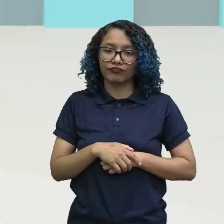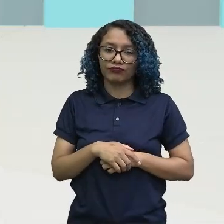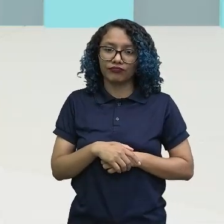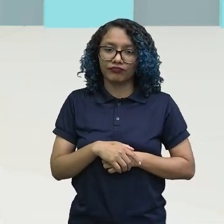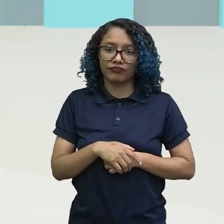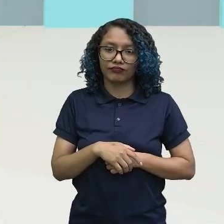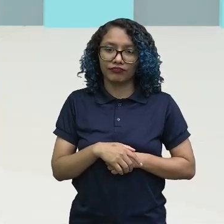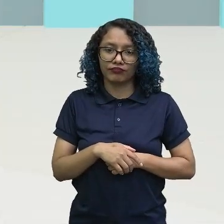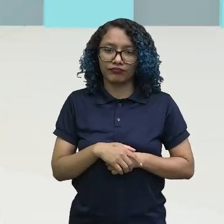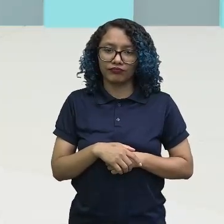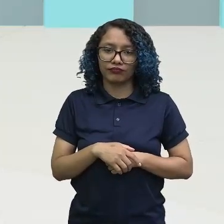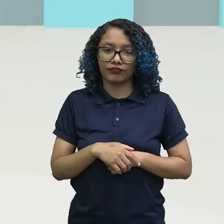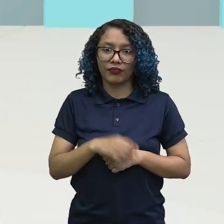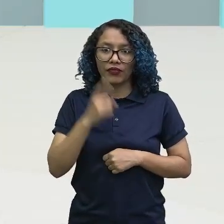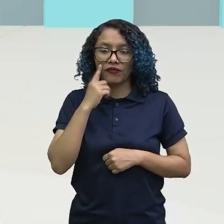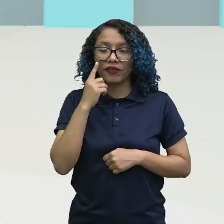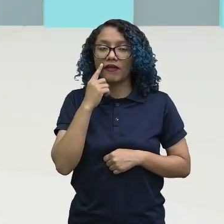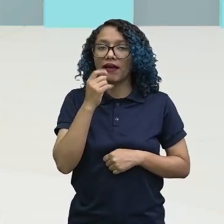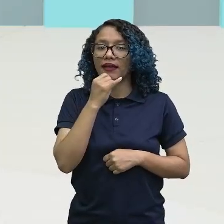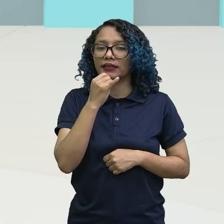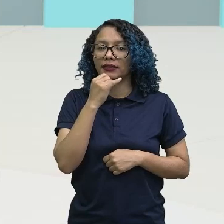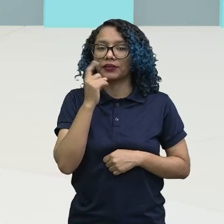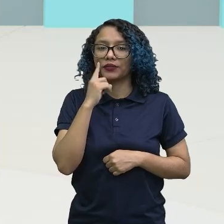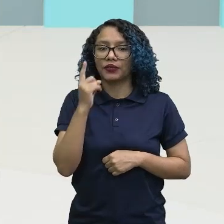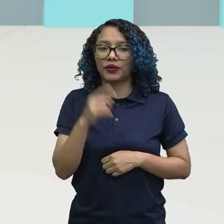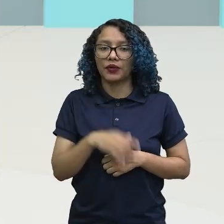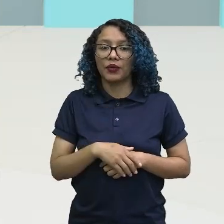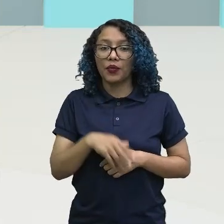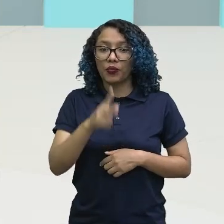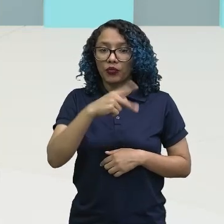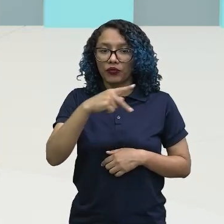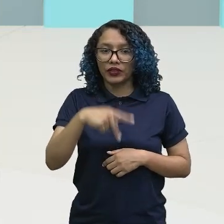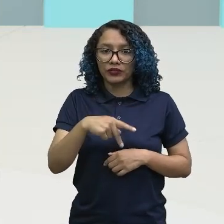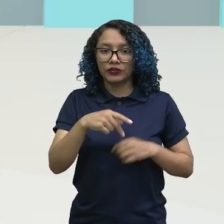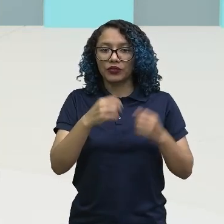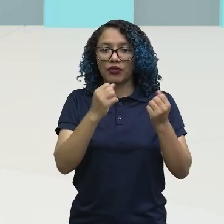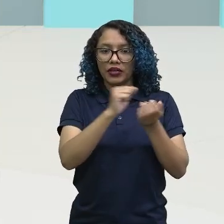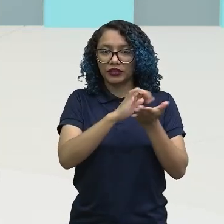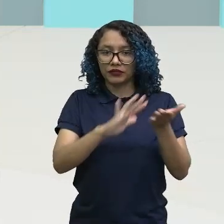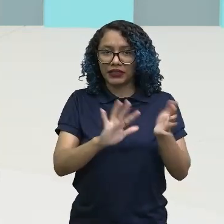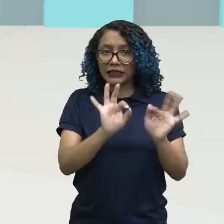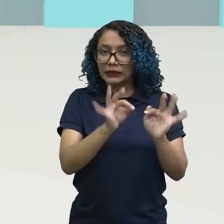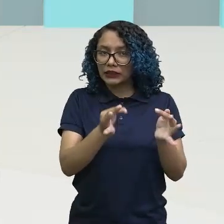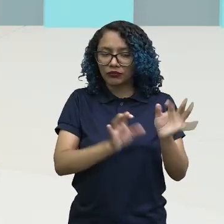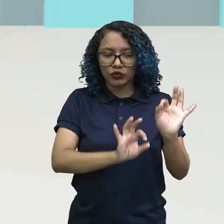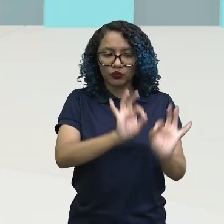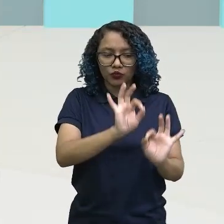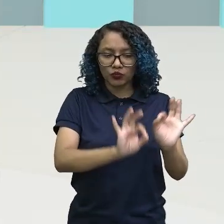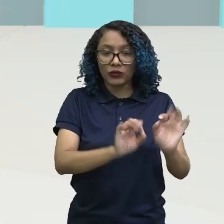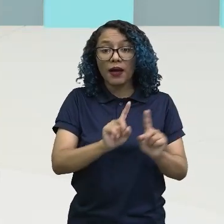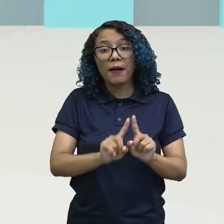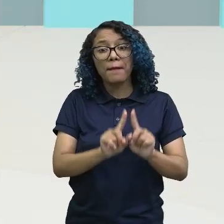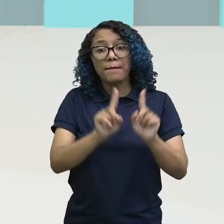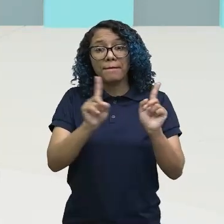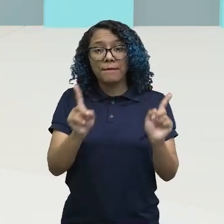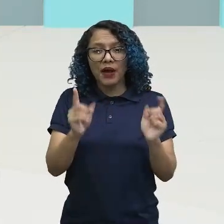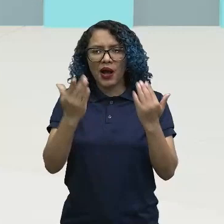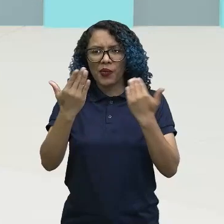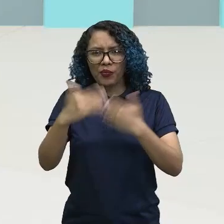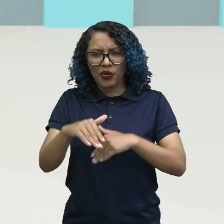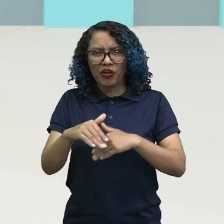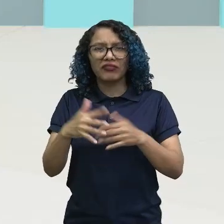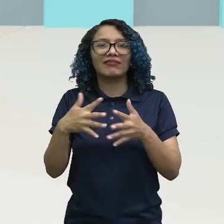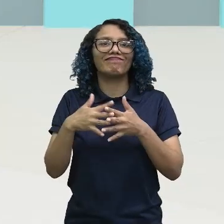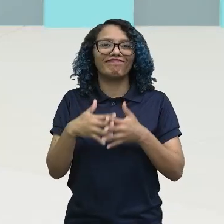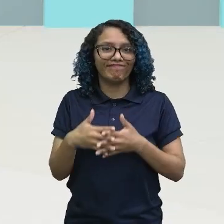contrariedade. Vamos ver o exemplo. O professor elaborou um exercício simples, mas a prova foi bastante